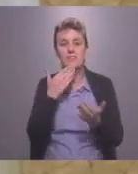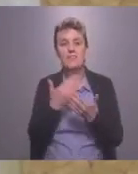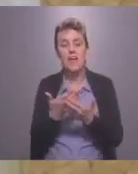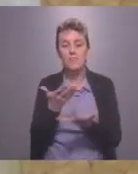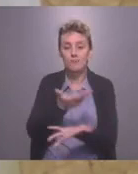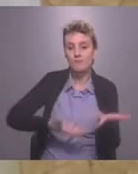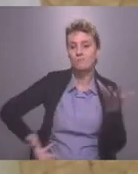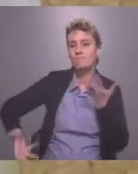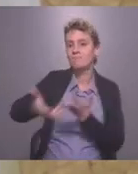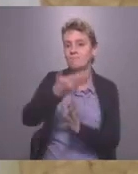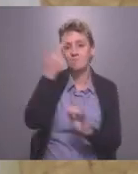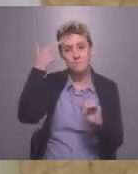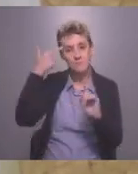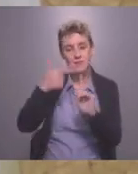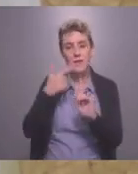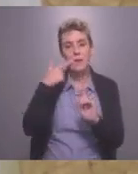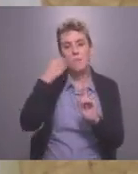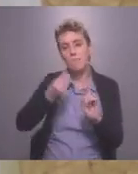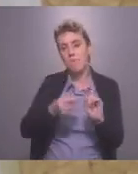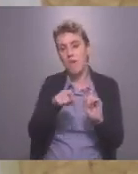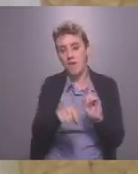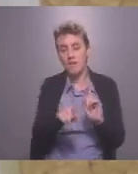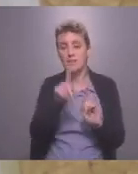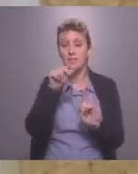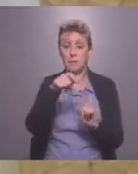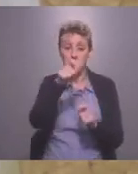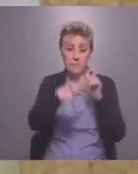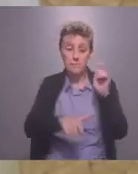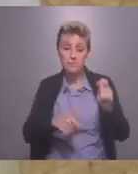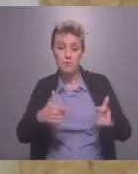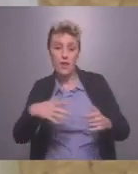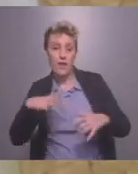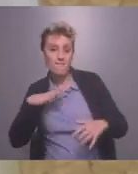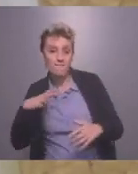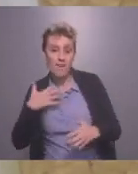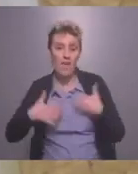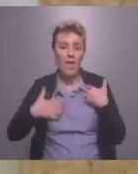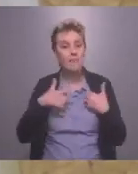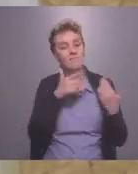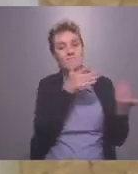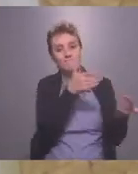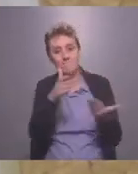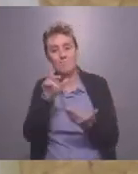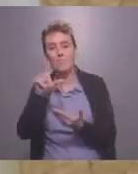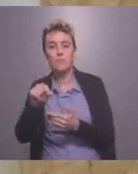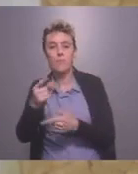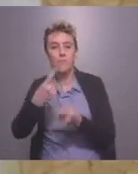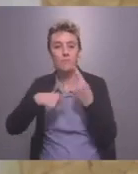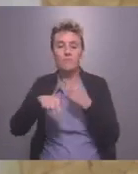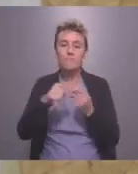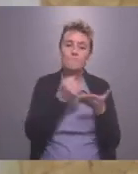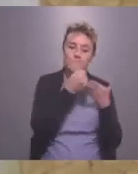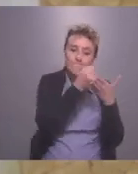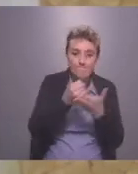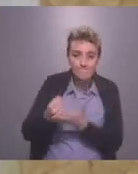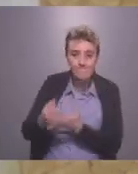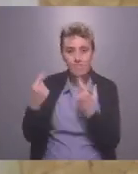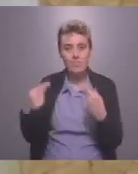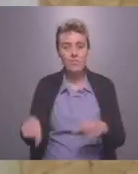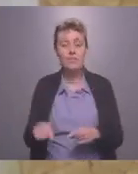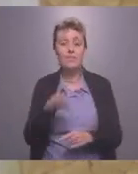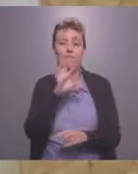comum, pelas que socorrem os necessitados e são espaço de acolhimento, pelas